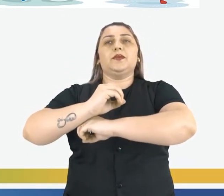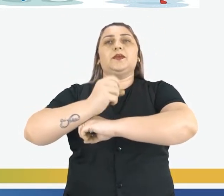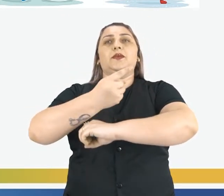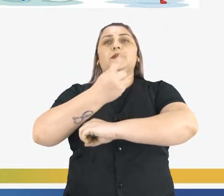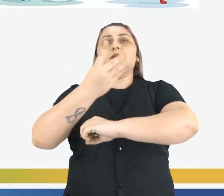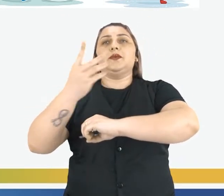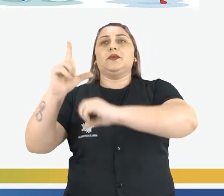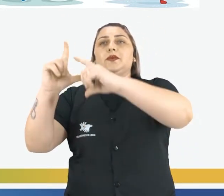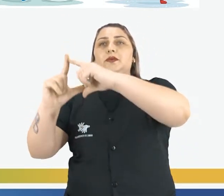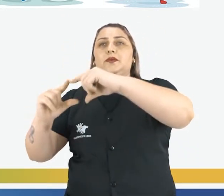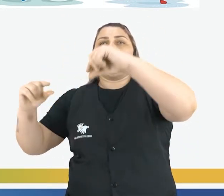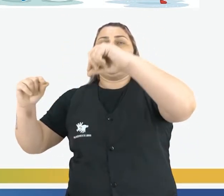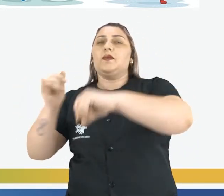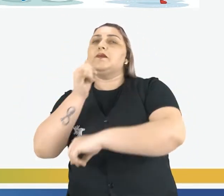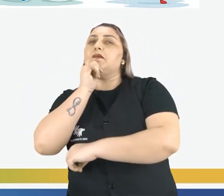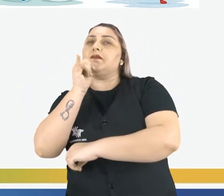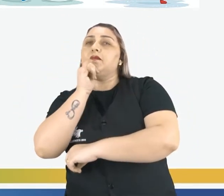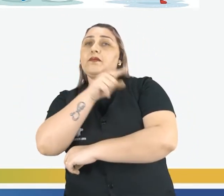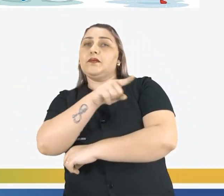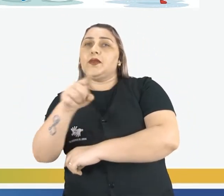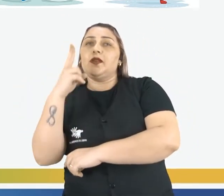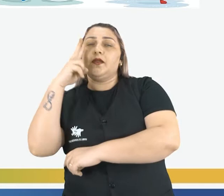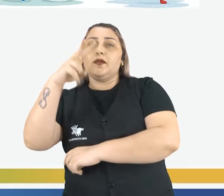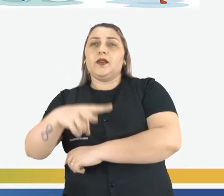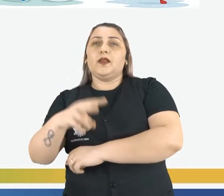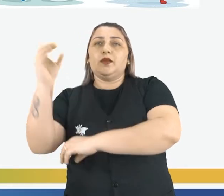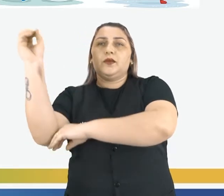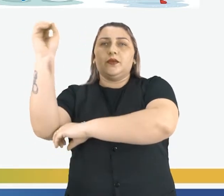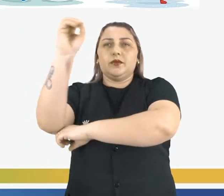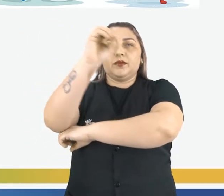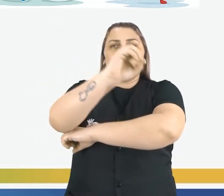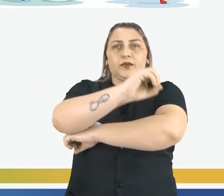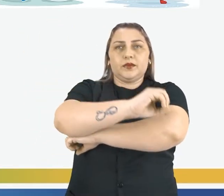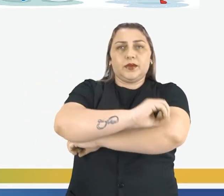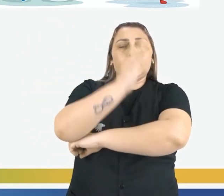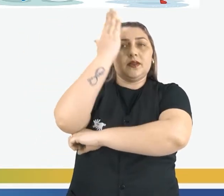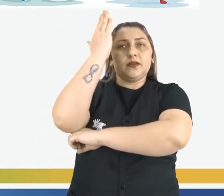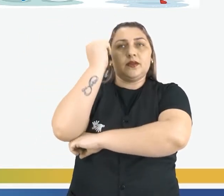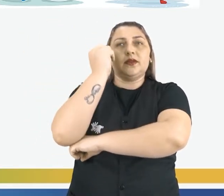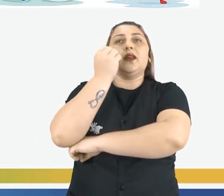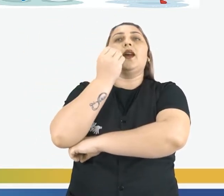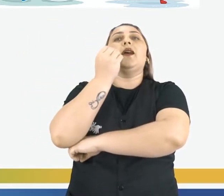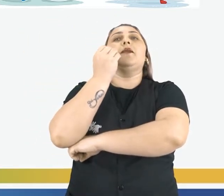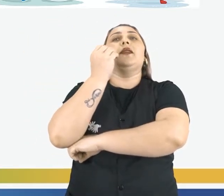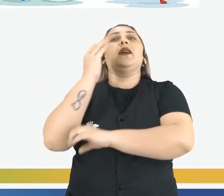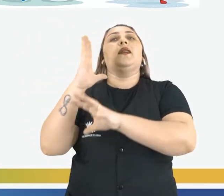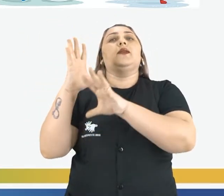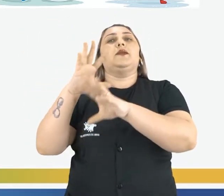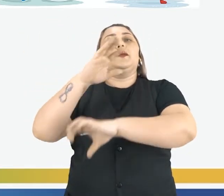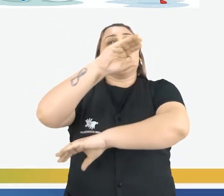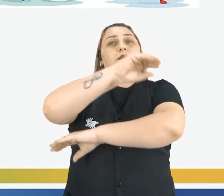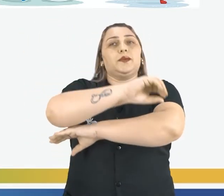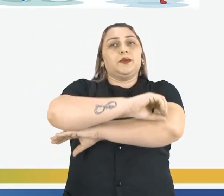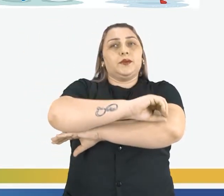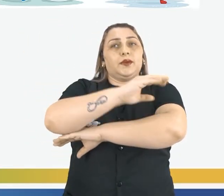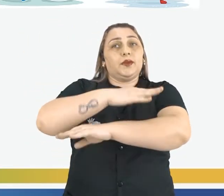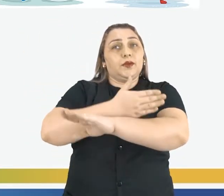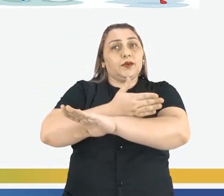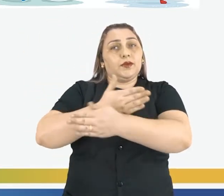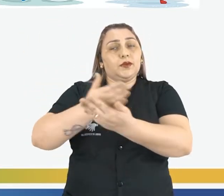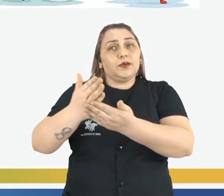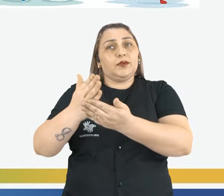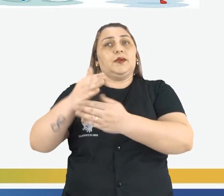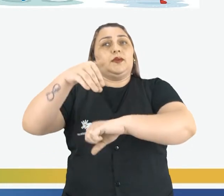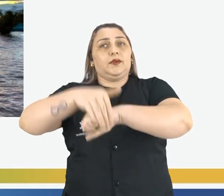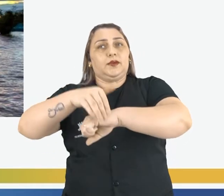da lua. Por exemplo, se você vê um pôr do sol, você está sabendo que o dia está terminando, correto? E que vai começar a